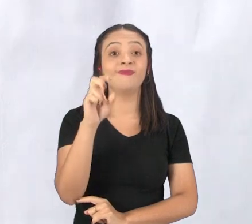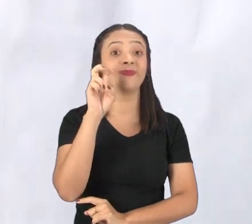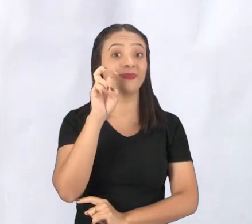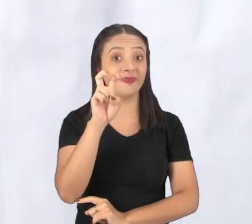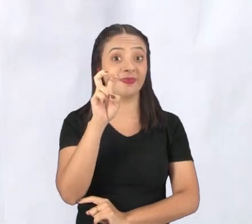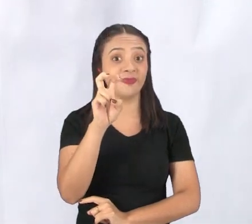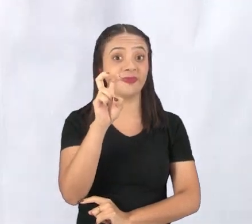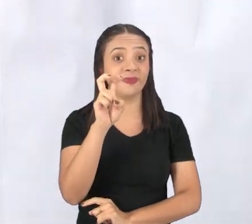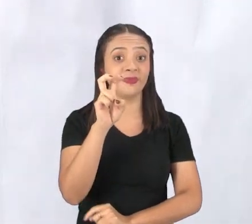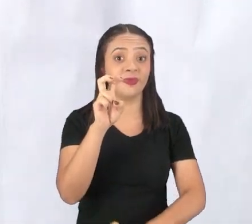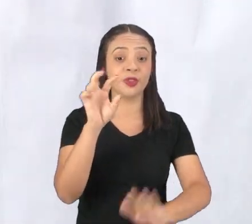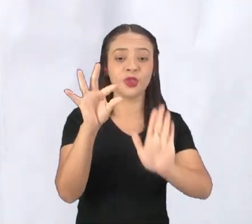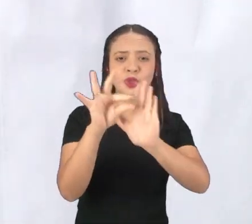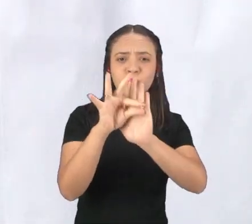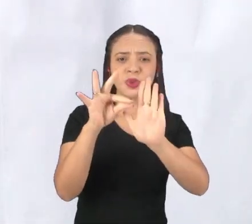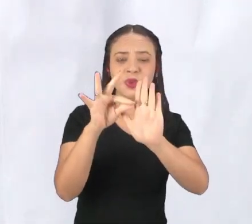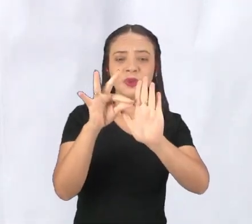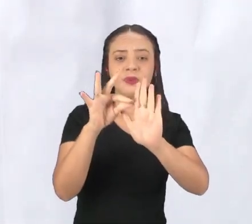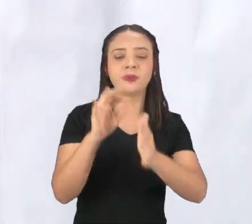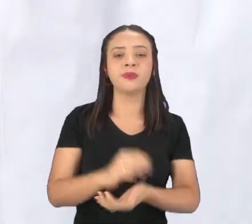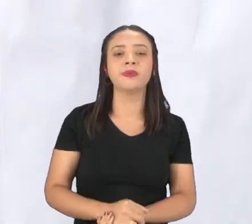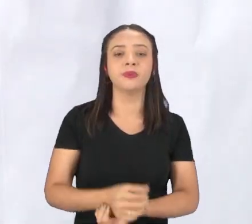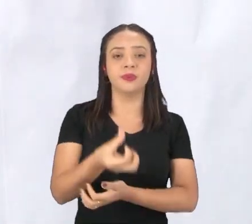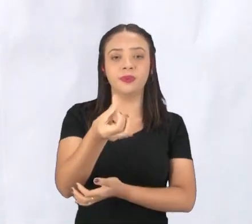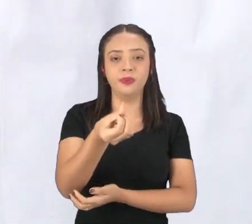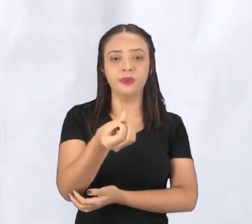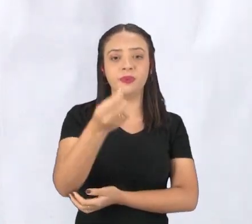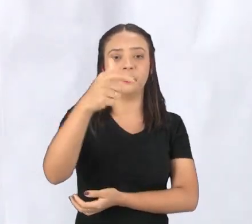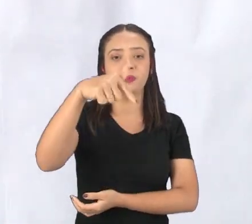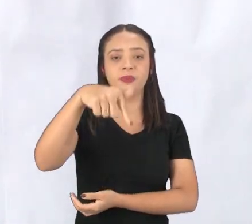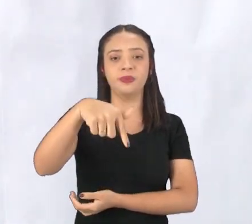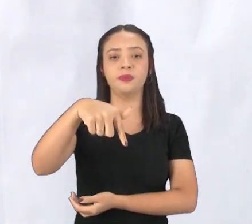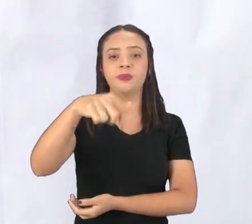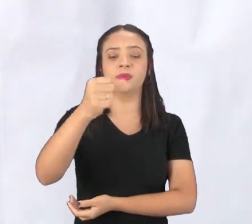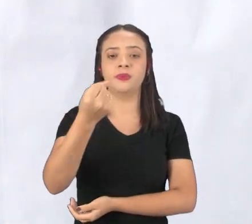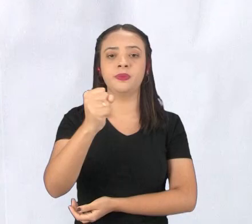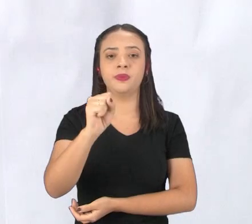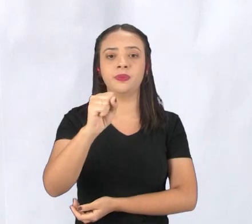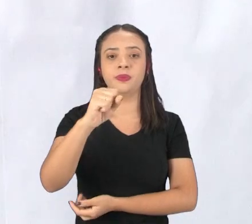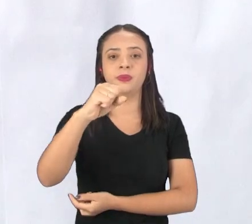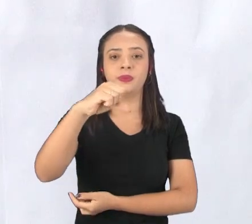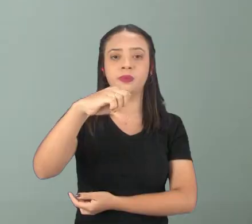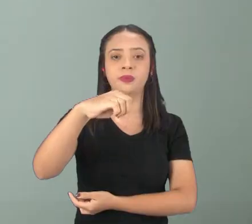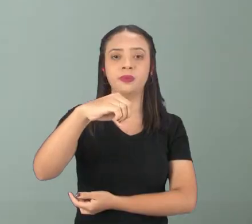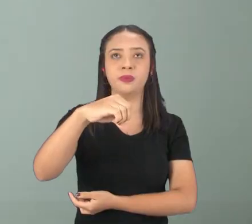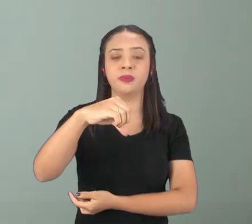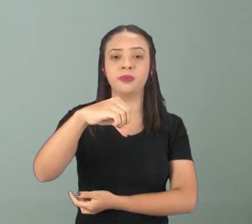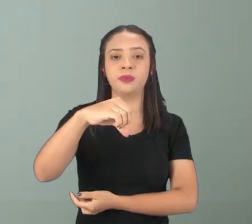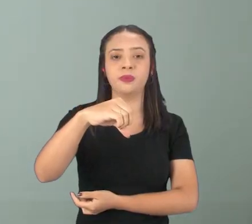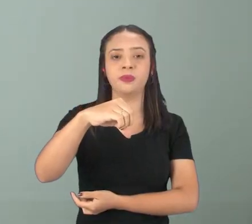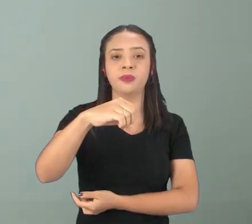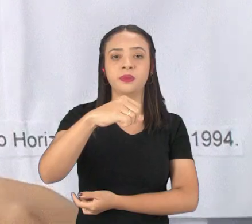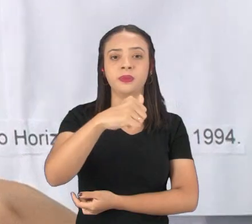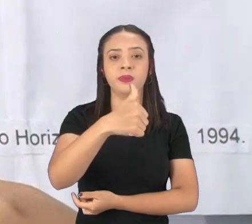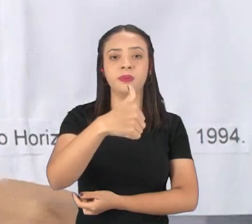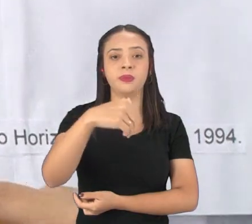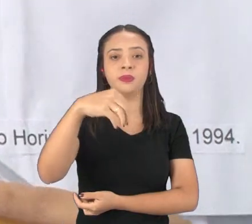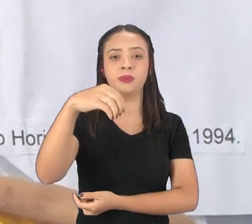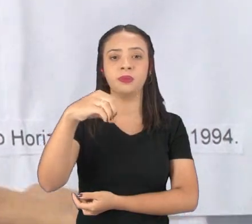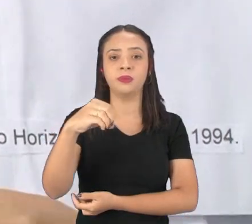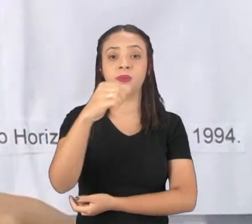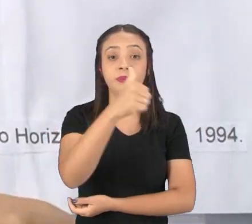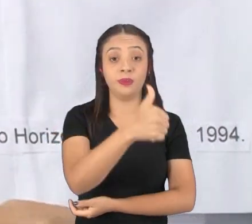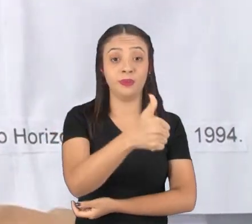linhas. Primeira estrofe, ó, 6, 7, 8, 9,